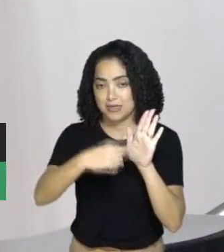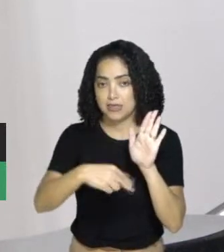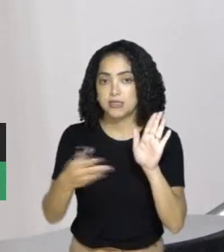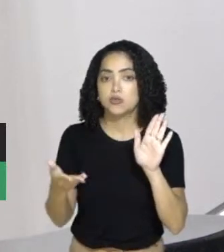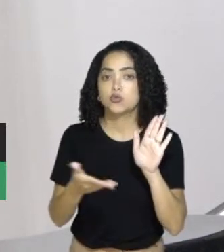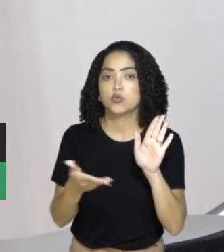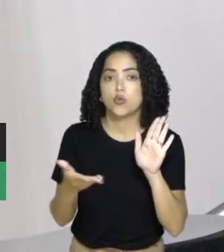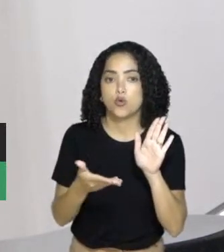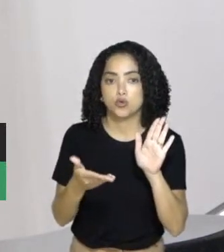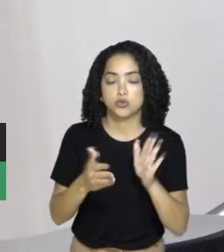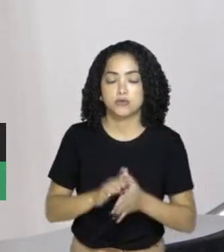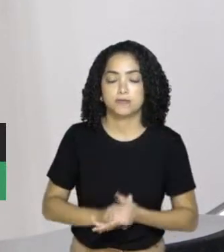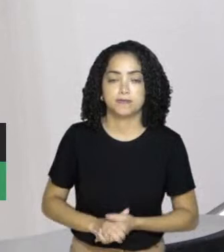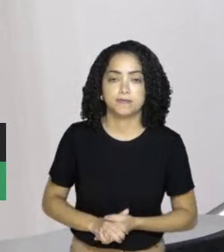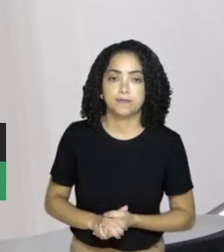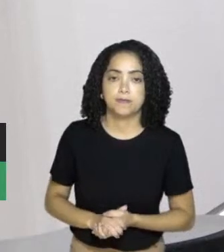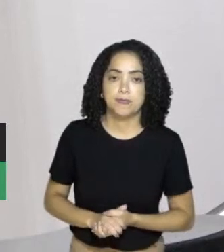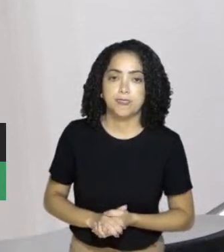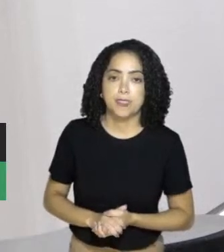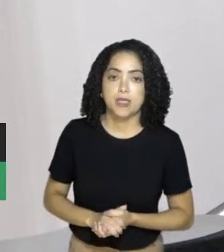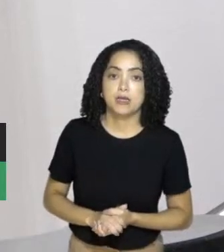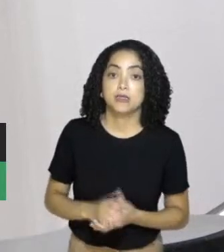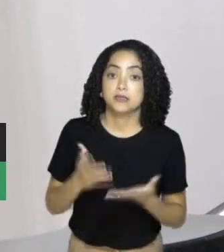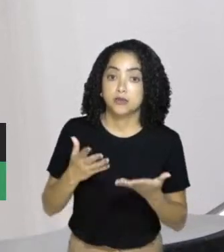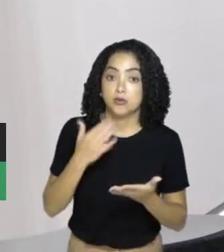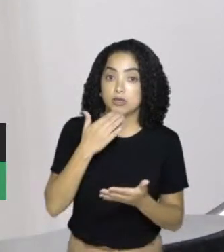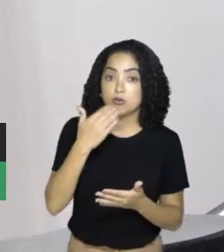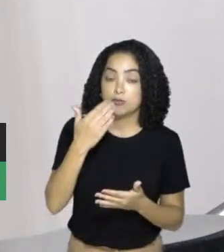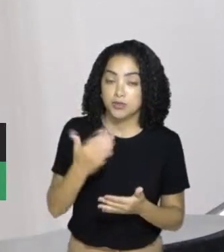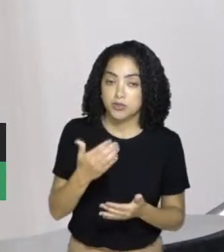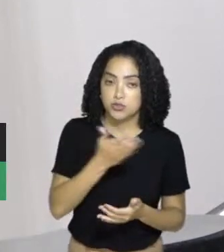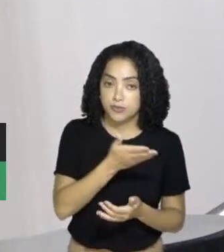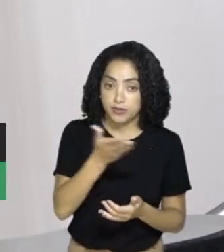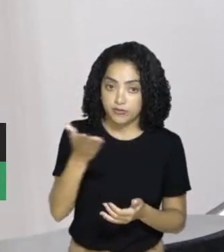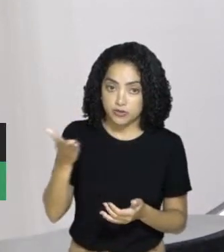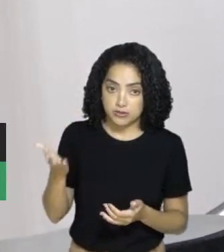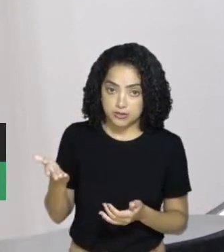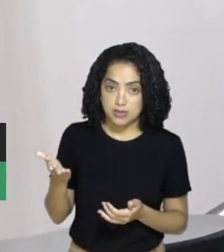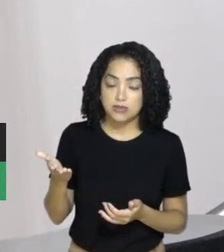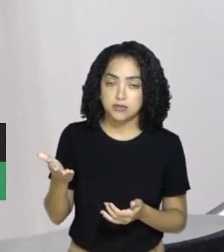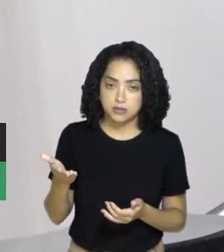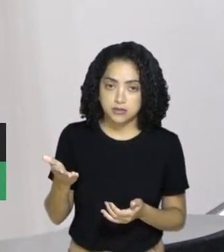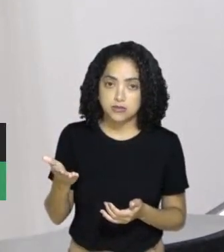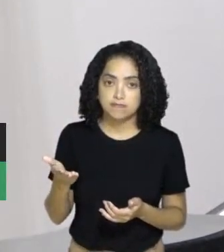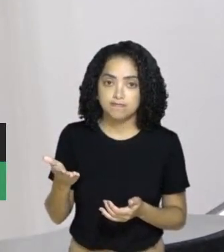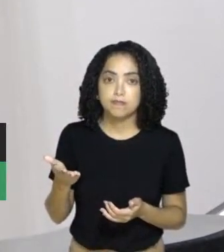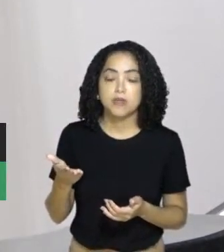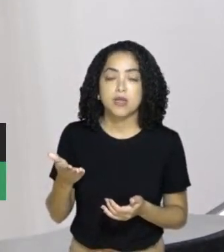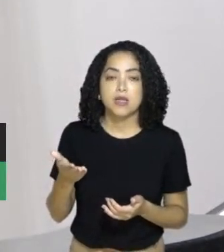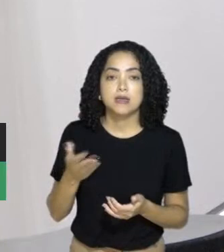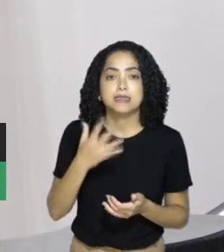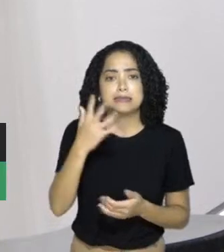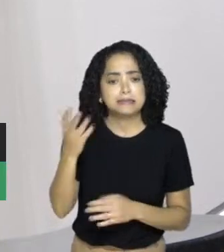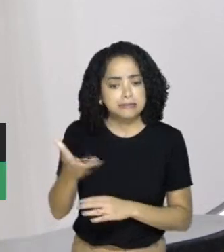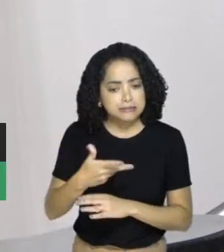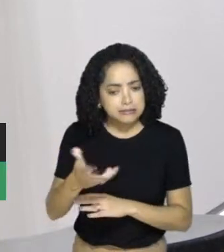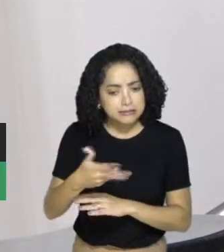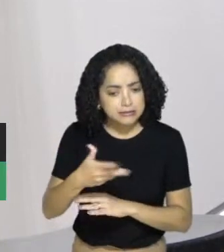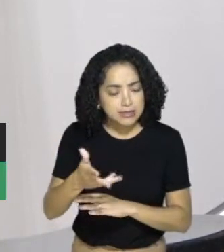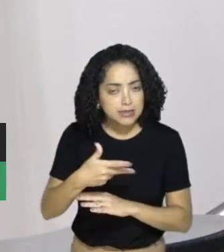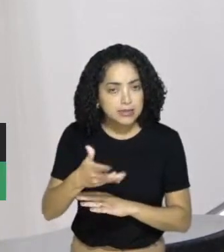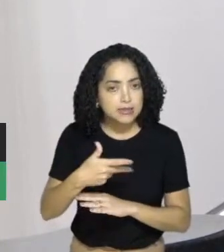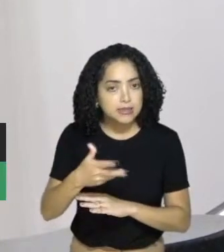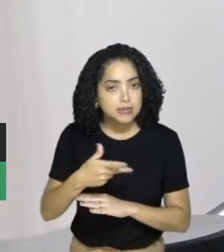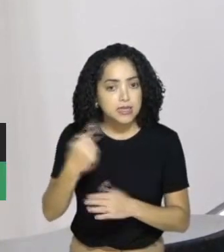na sessão, logo mais. E eu quero pedir aos colegas deputados que seja tratado com celeridade e o